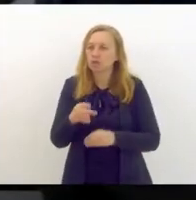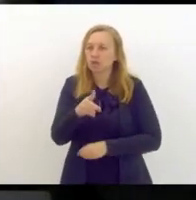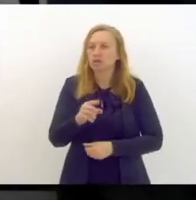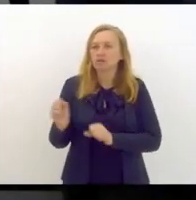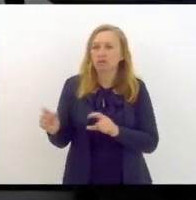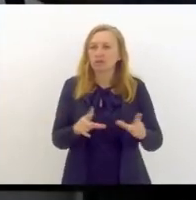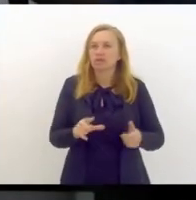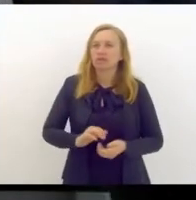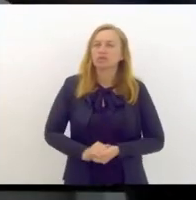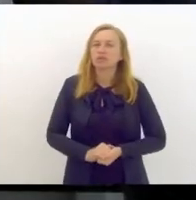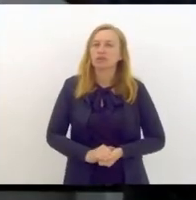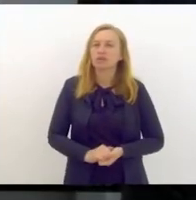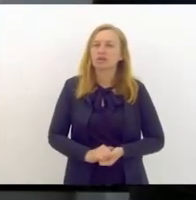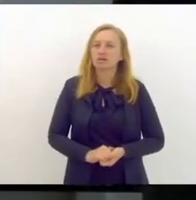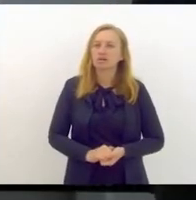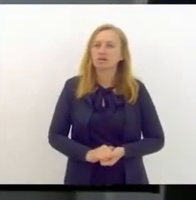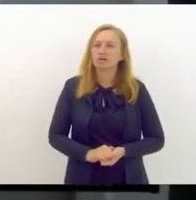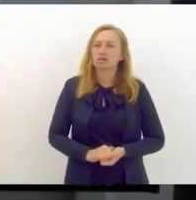passar.